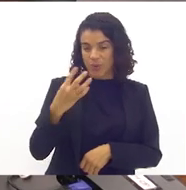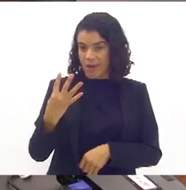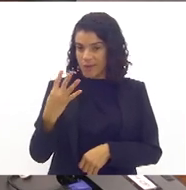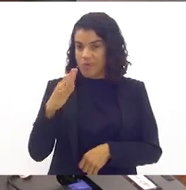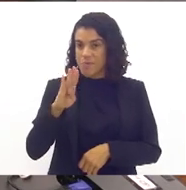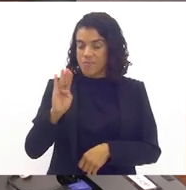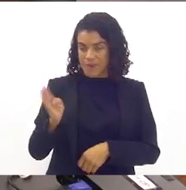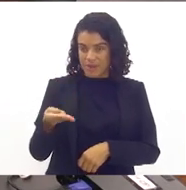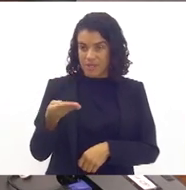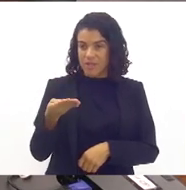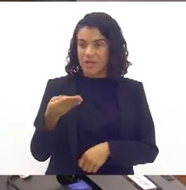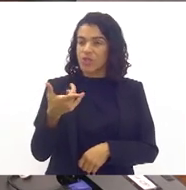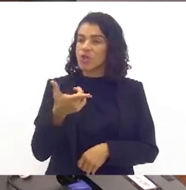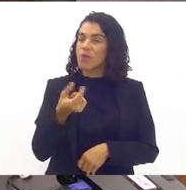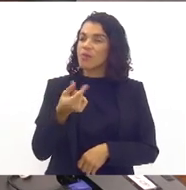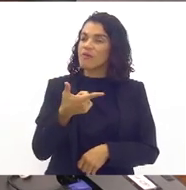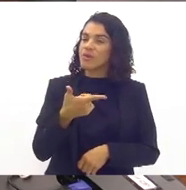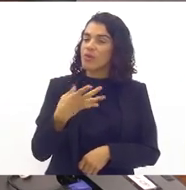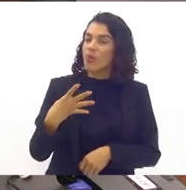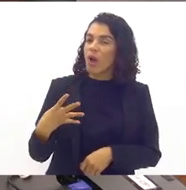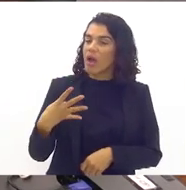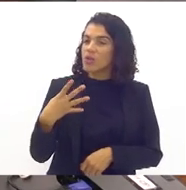E 2024 é quanto?